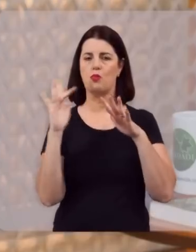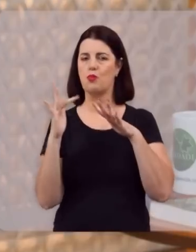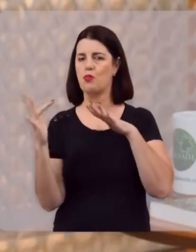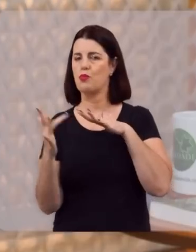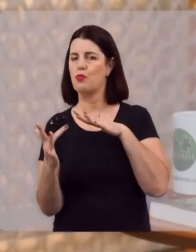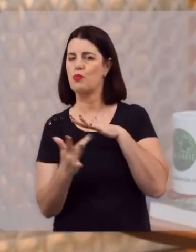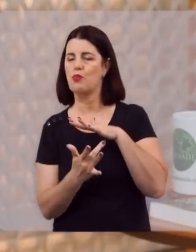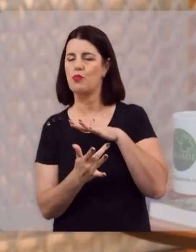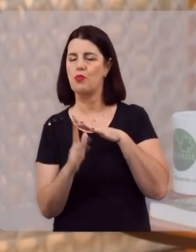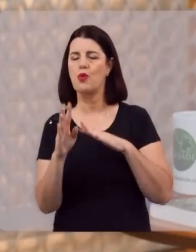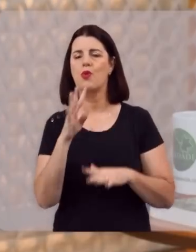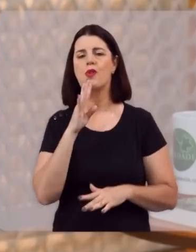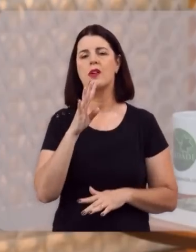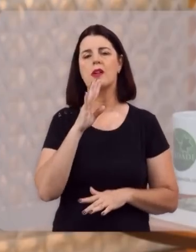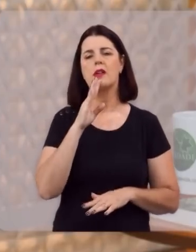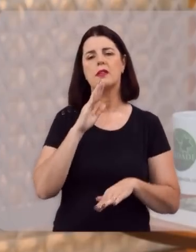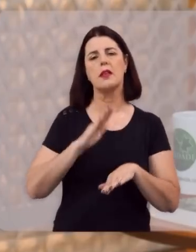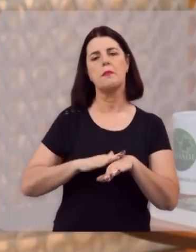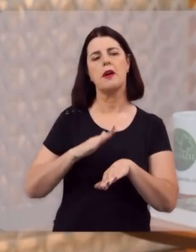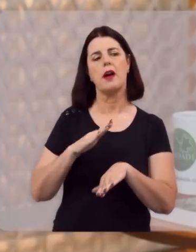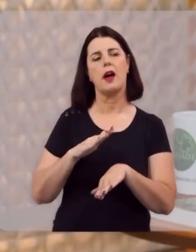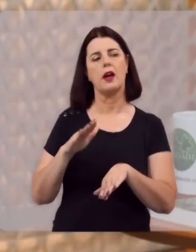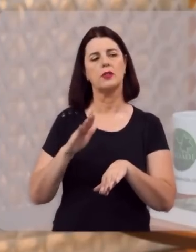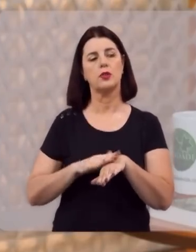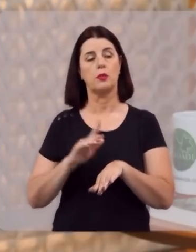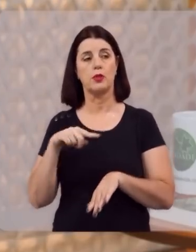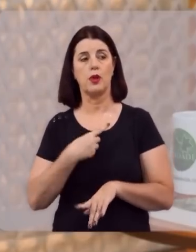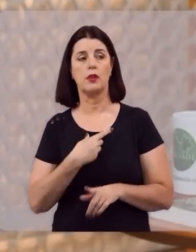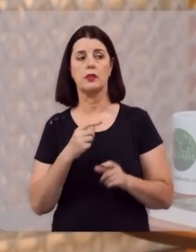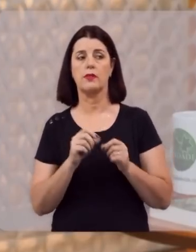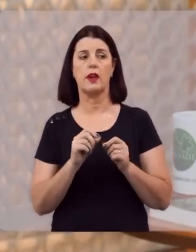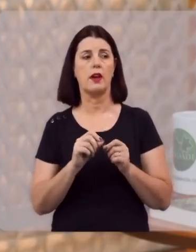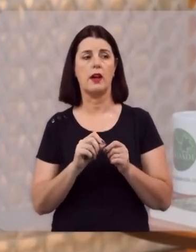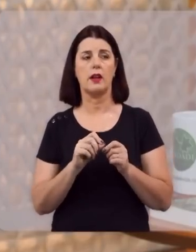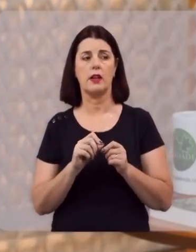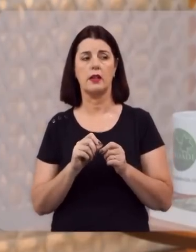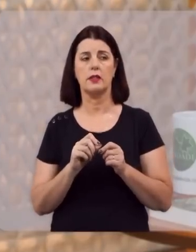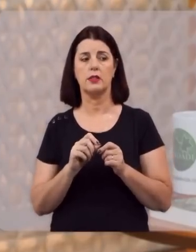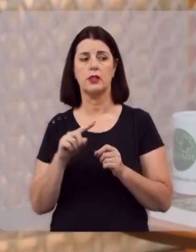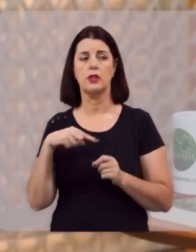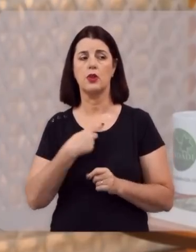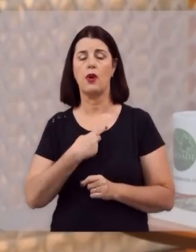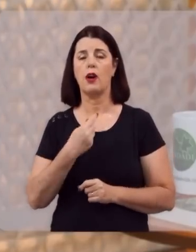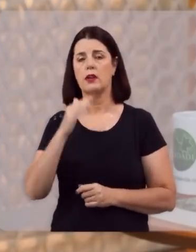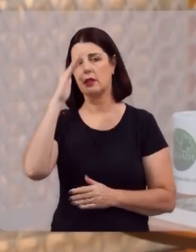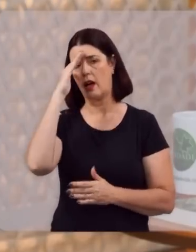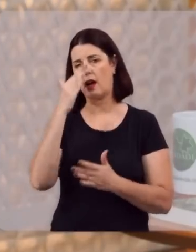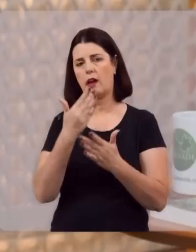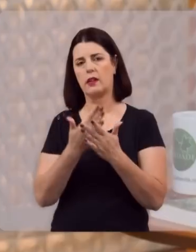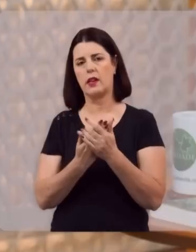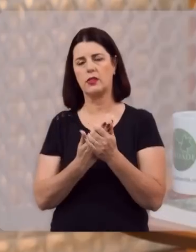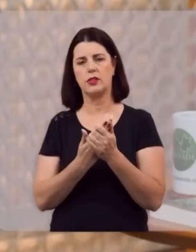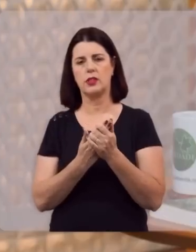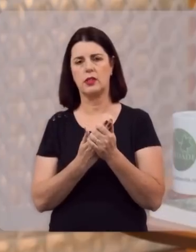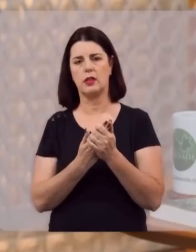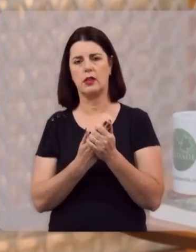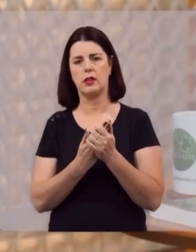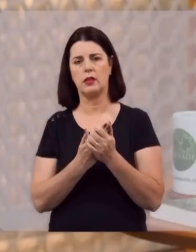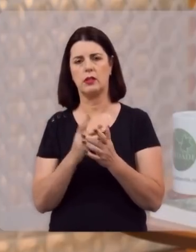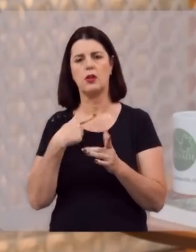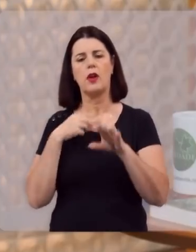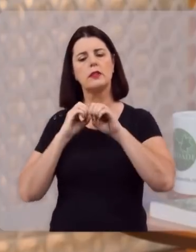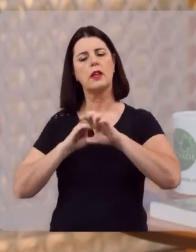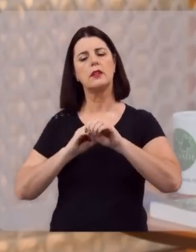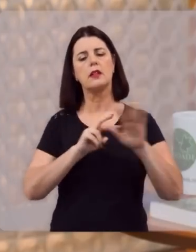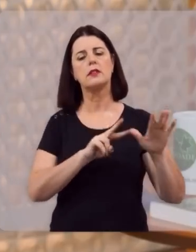nas suas mídias sociais, e conhecer um pouquinho mais daquilo que nós temos feito, daquilo que nós cremos, e que, de alguma maneira, tudo isso que